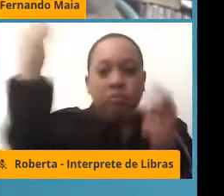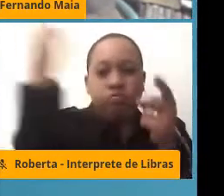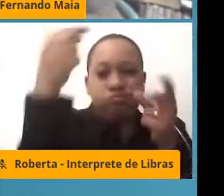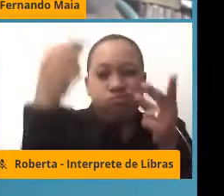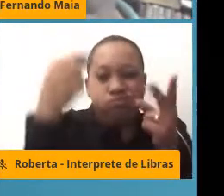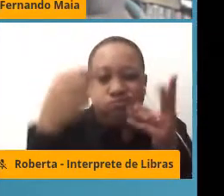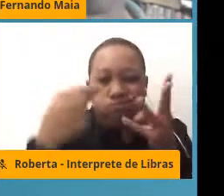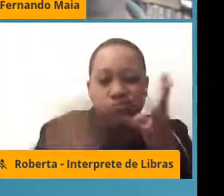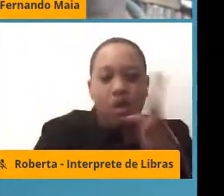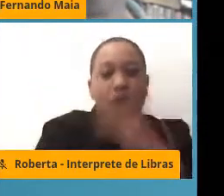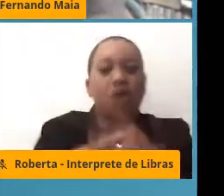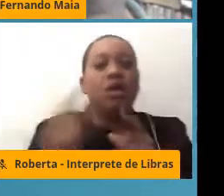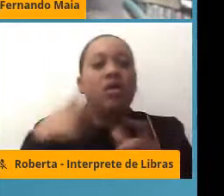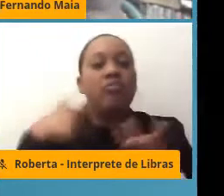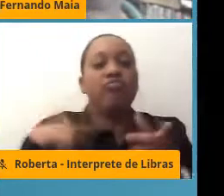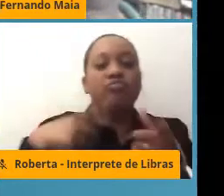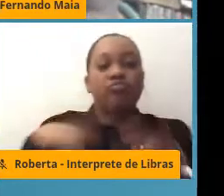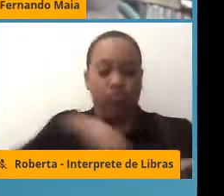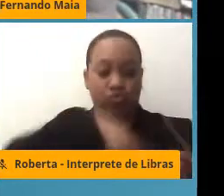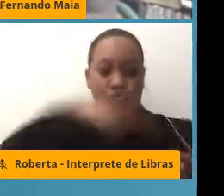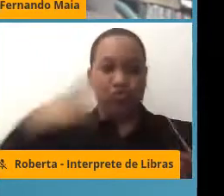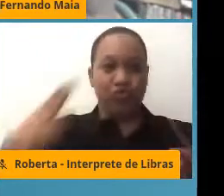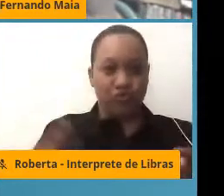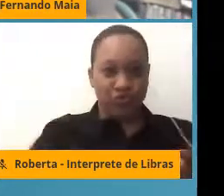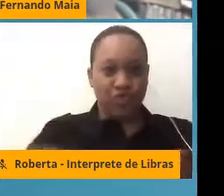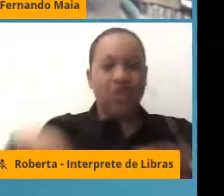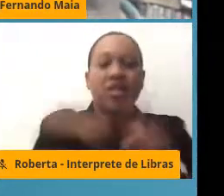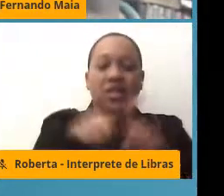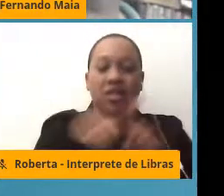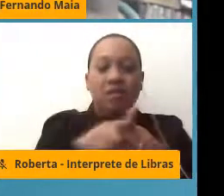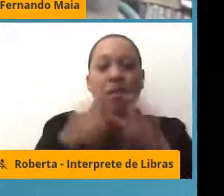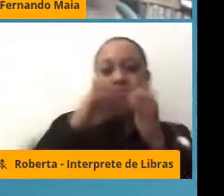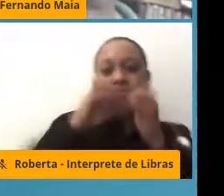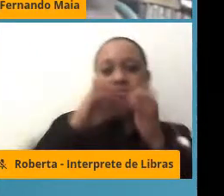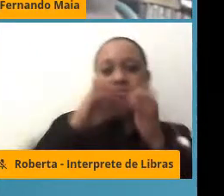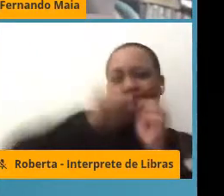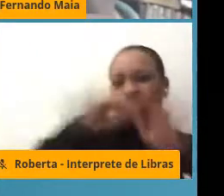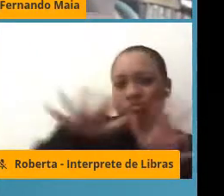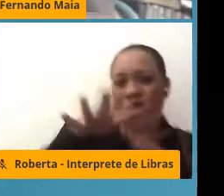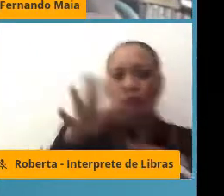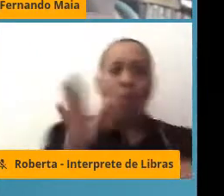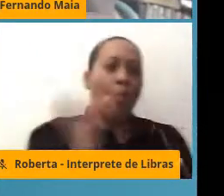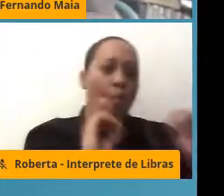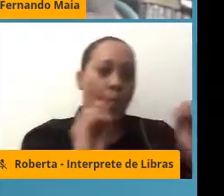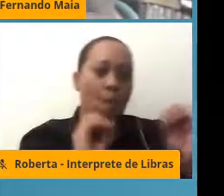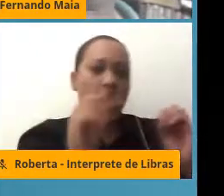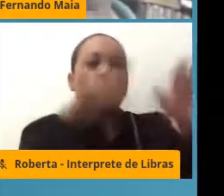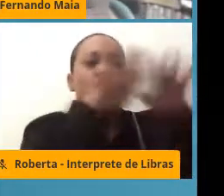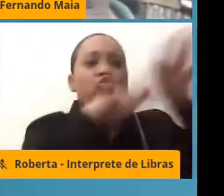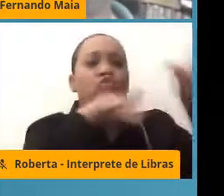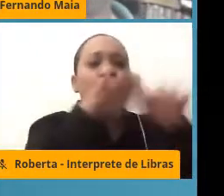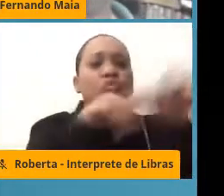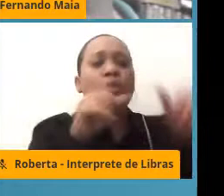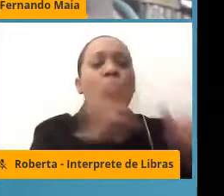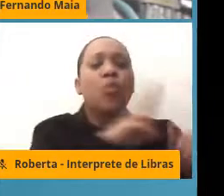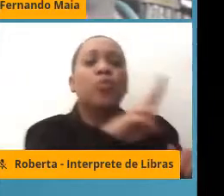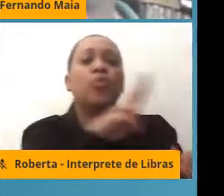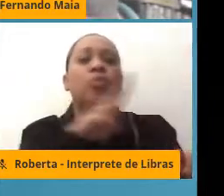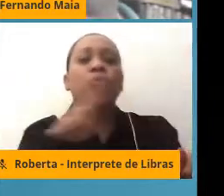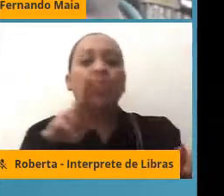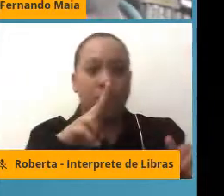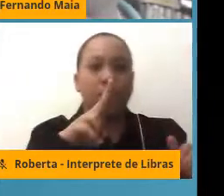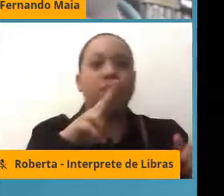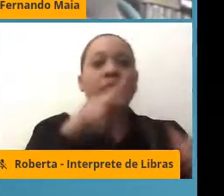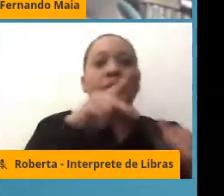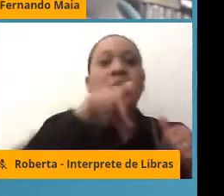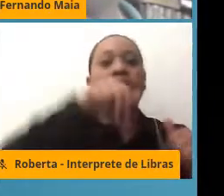China, mas foram poucos e não chegou a se configurar como uma pandemia, e que a gente chamava na época de pneumonia. Esse vírus